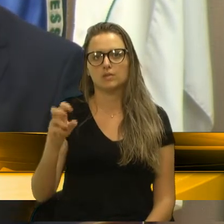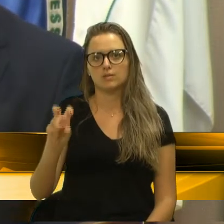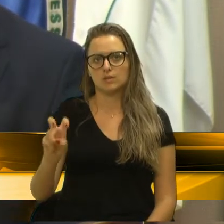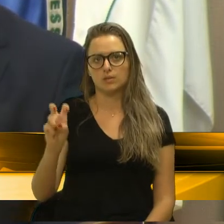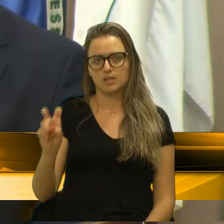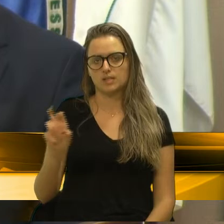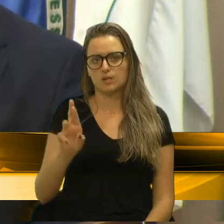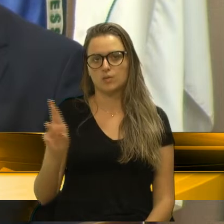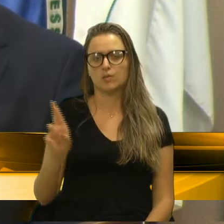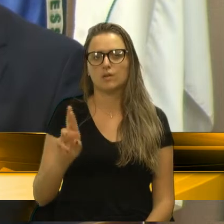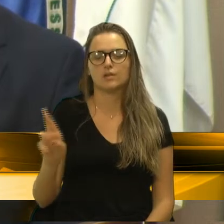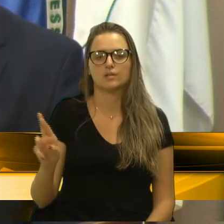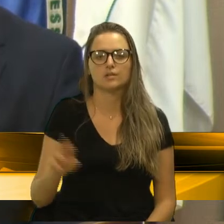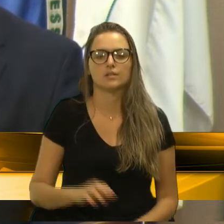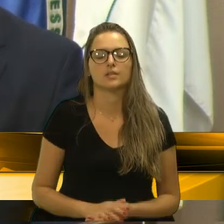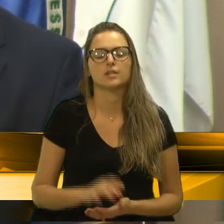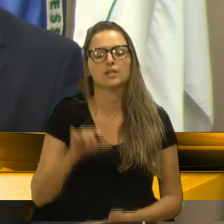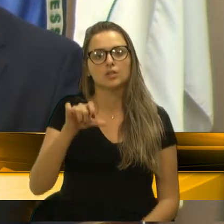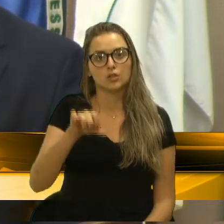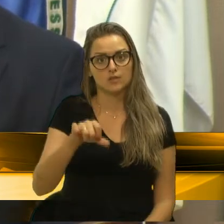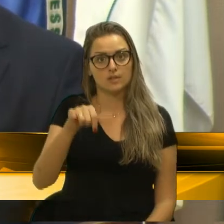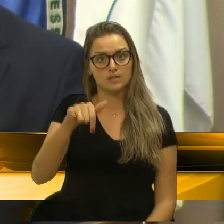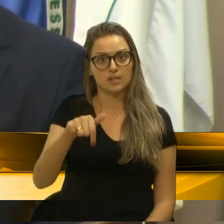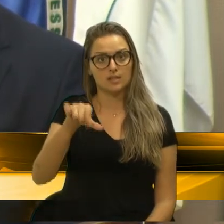979.855, R$